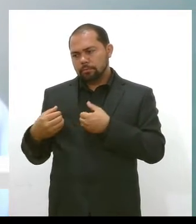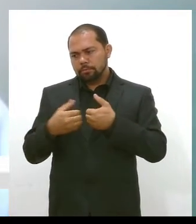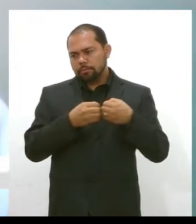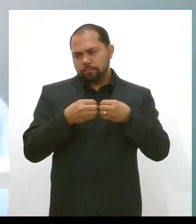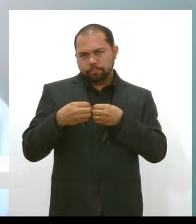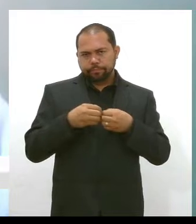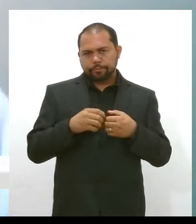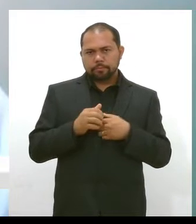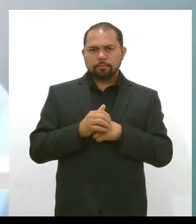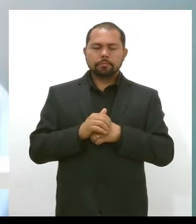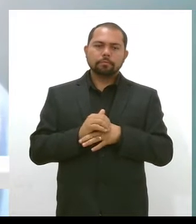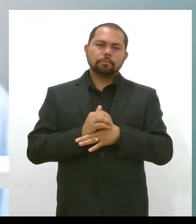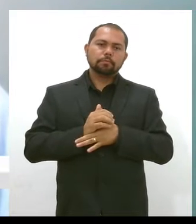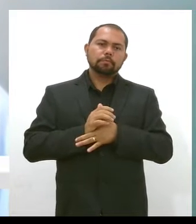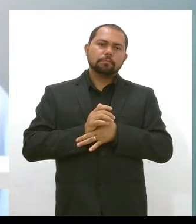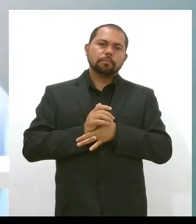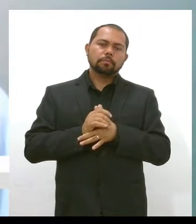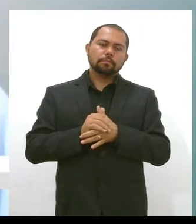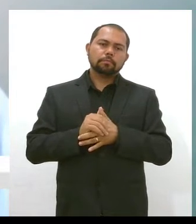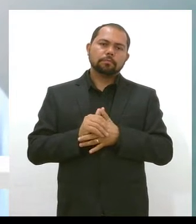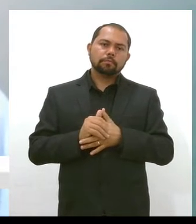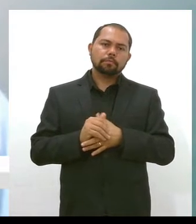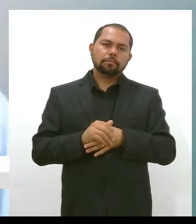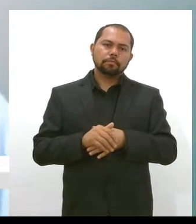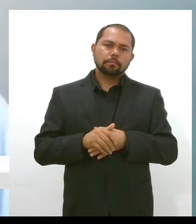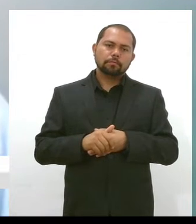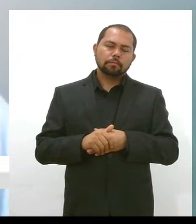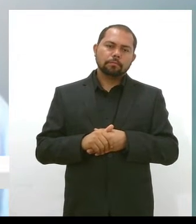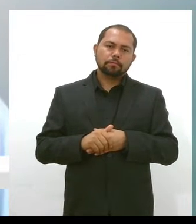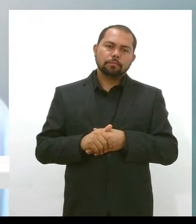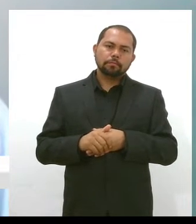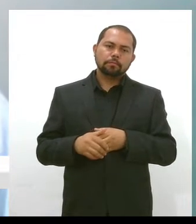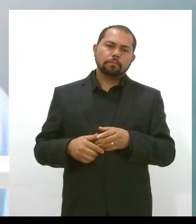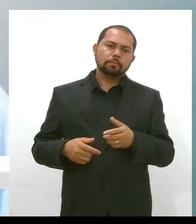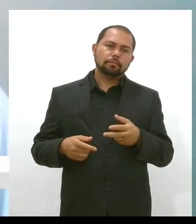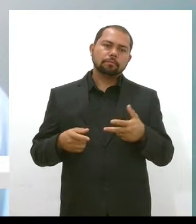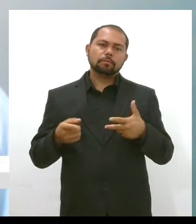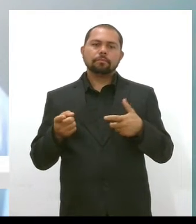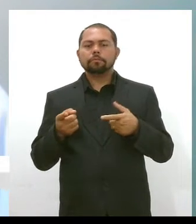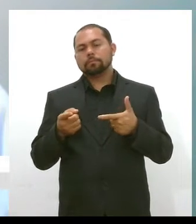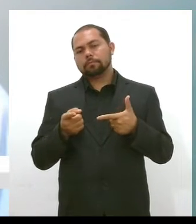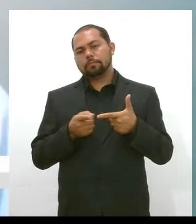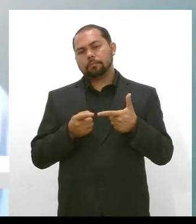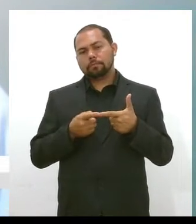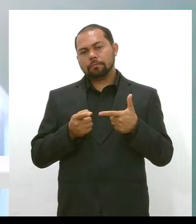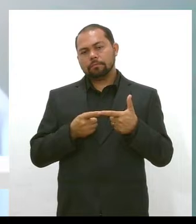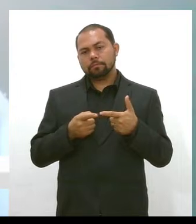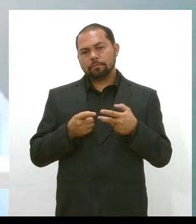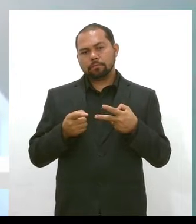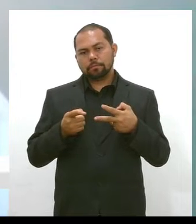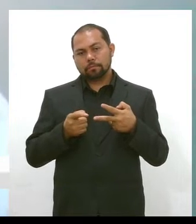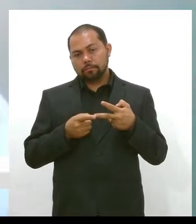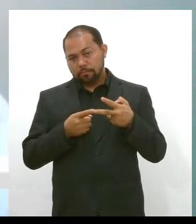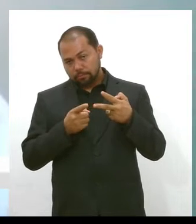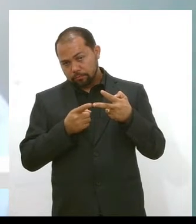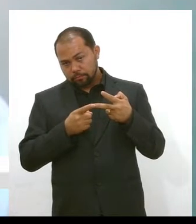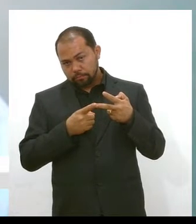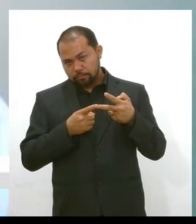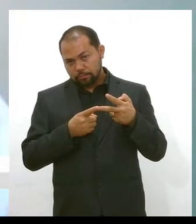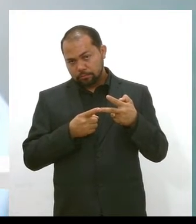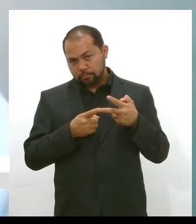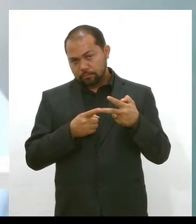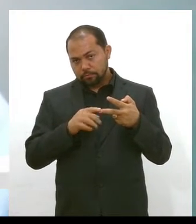Natal. O segundo eixo do CAISME é o diagnóstico